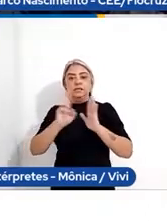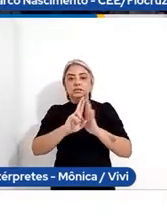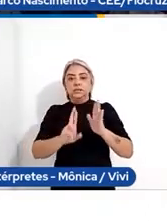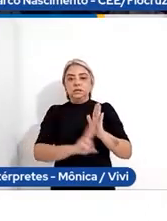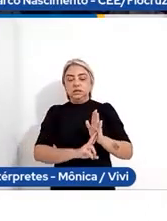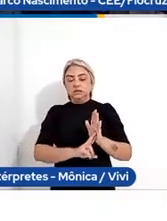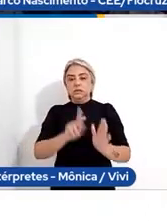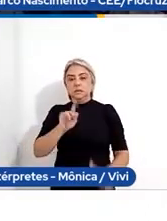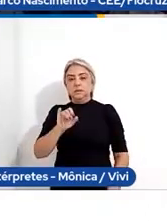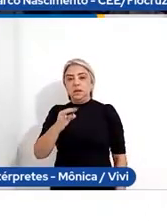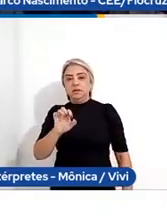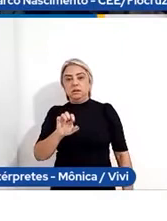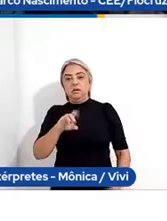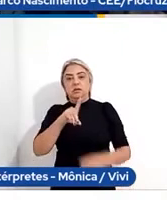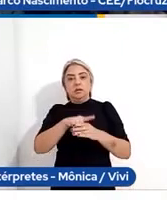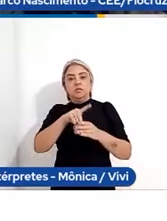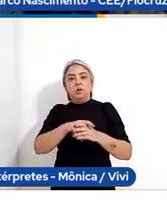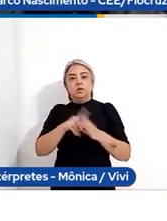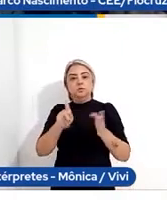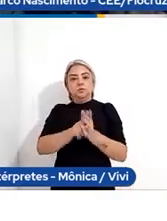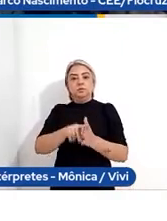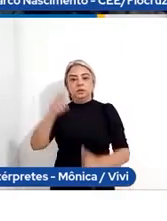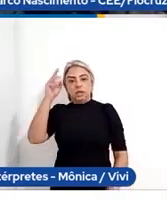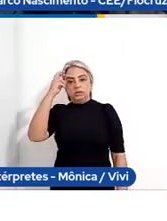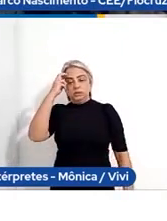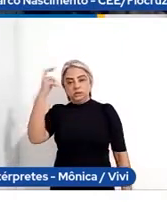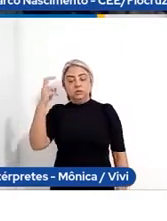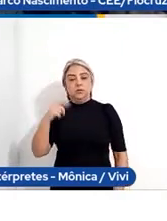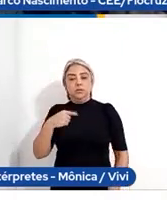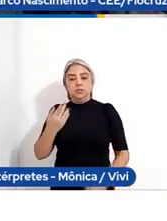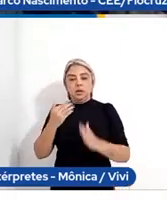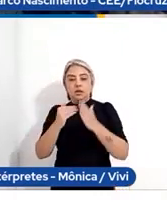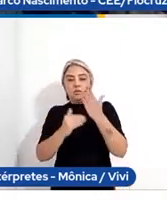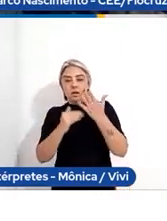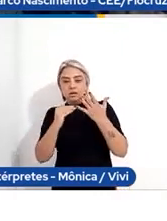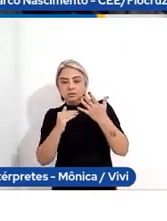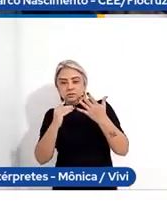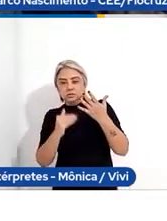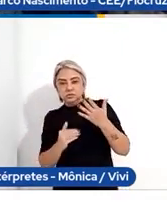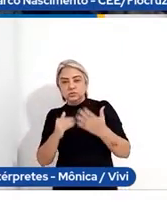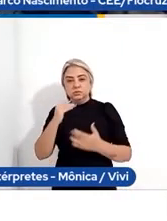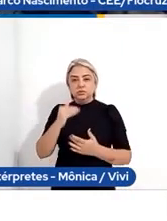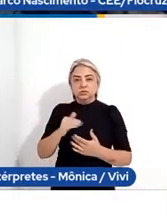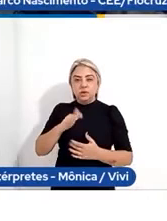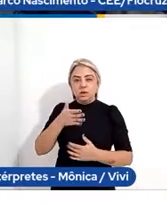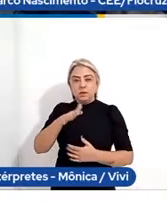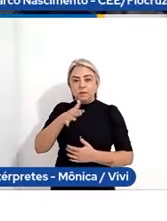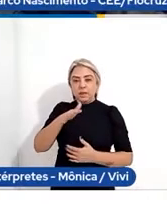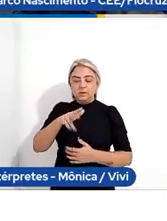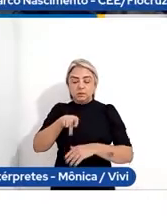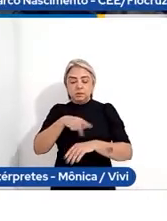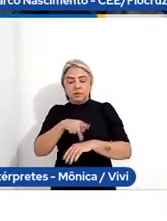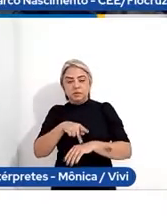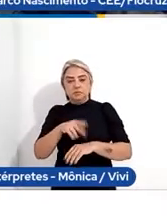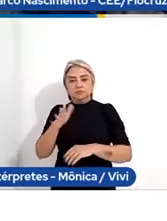mais depósitos de propriedade intelectual. Muito mais abaixo são os países de renda média